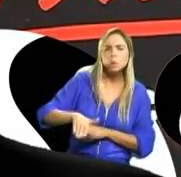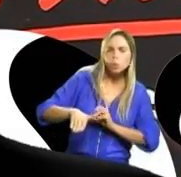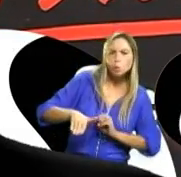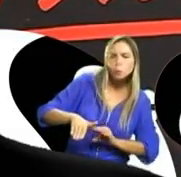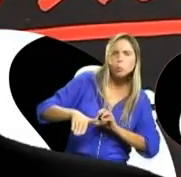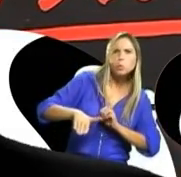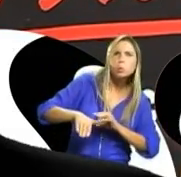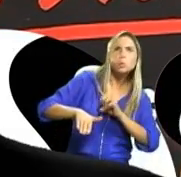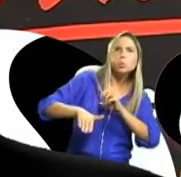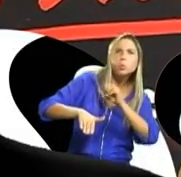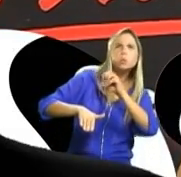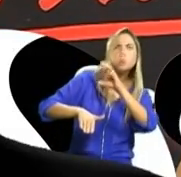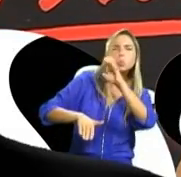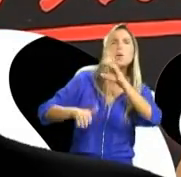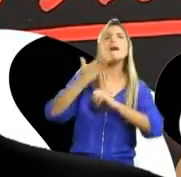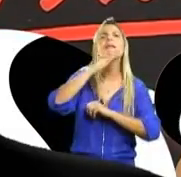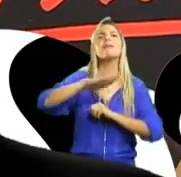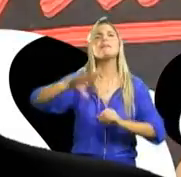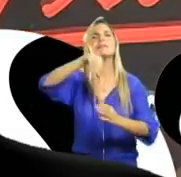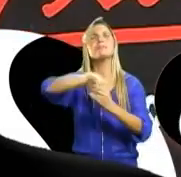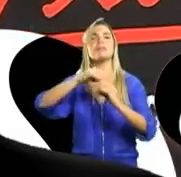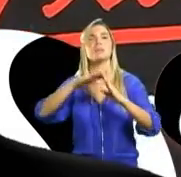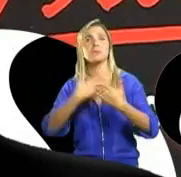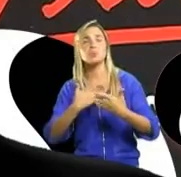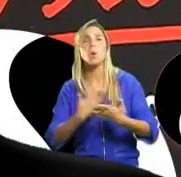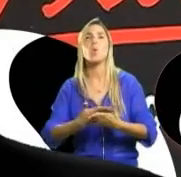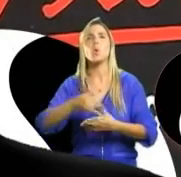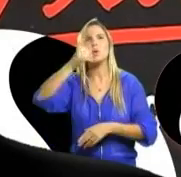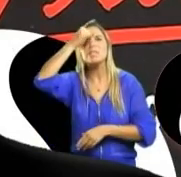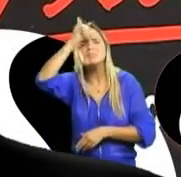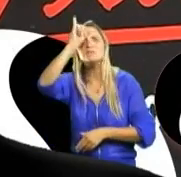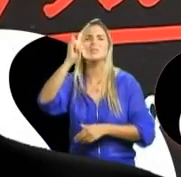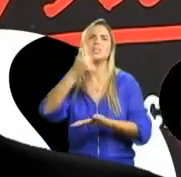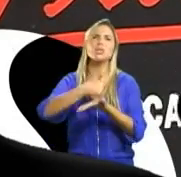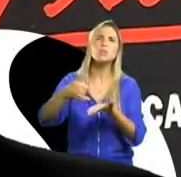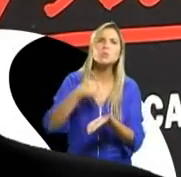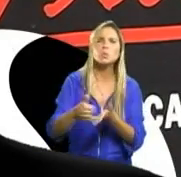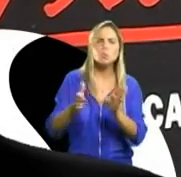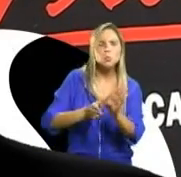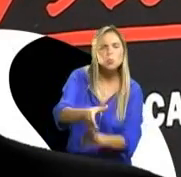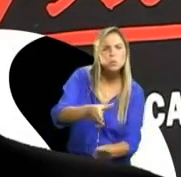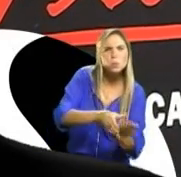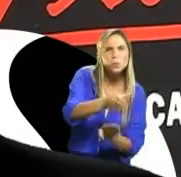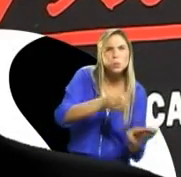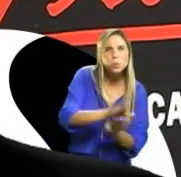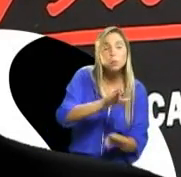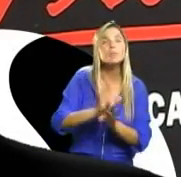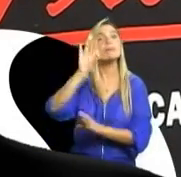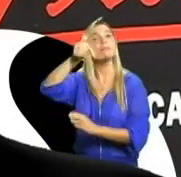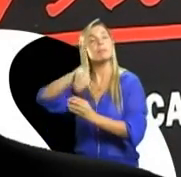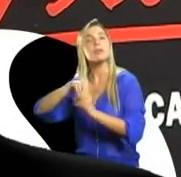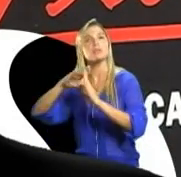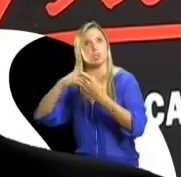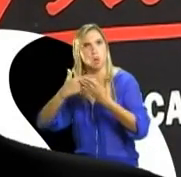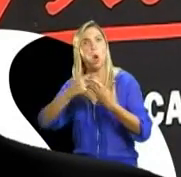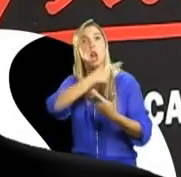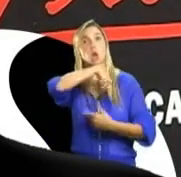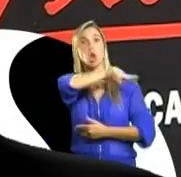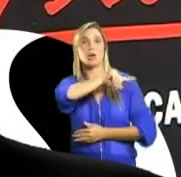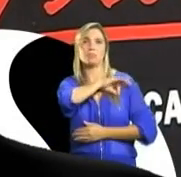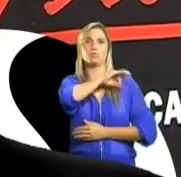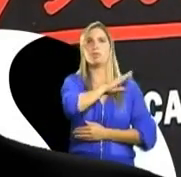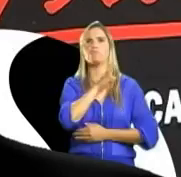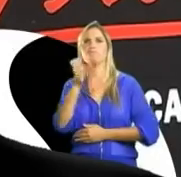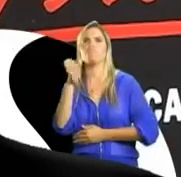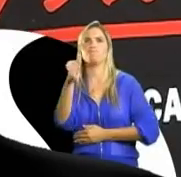orientar essas crianças a não usarem drogas. Né? Nós atendemos essas crianças na escola, nós vamos às escolas e temos